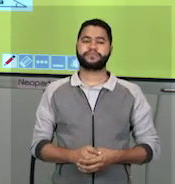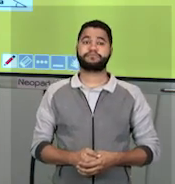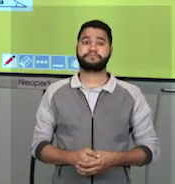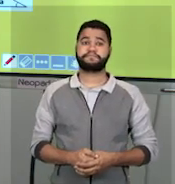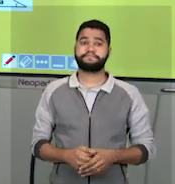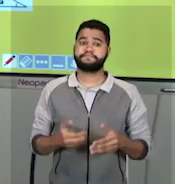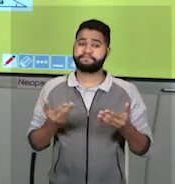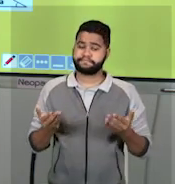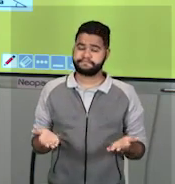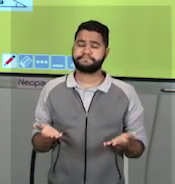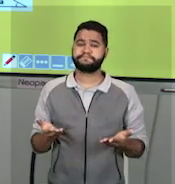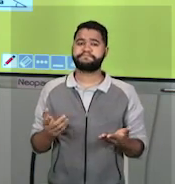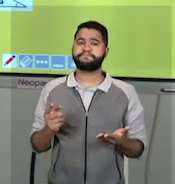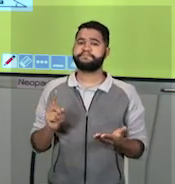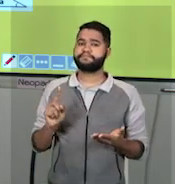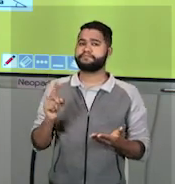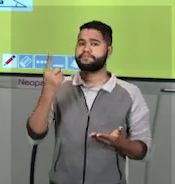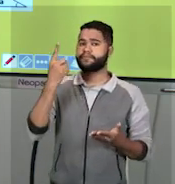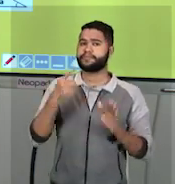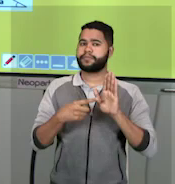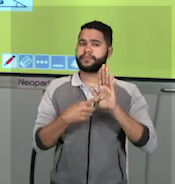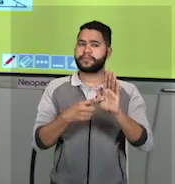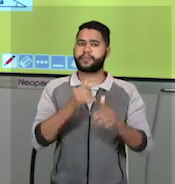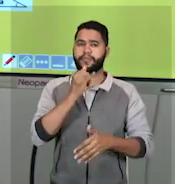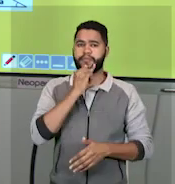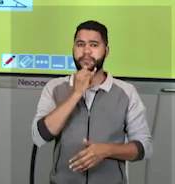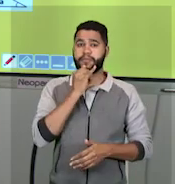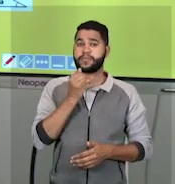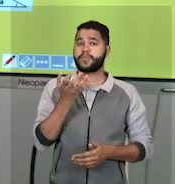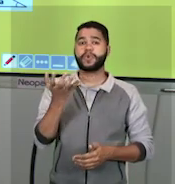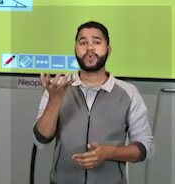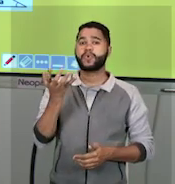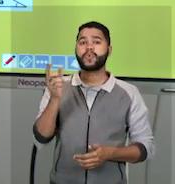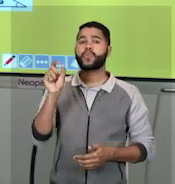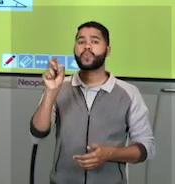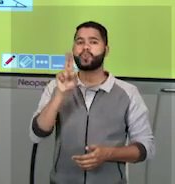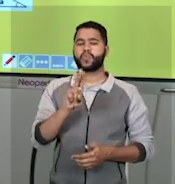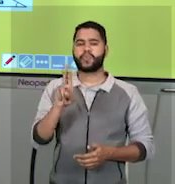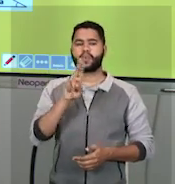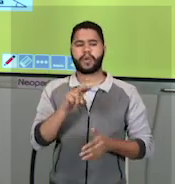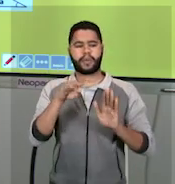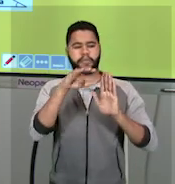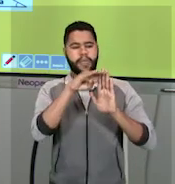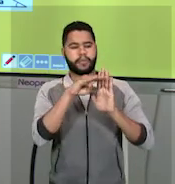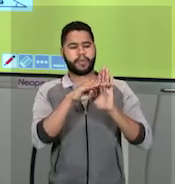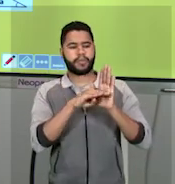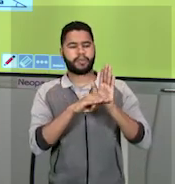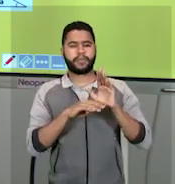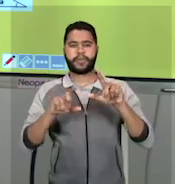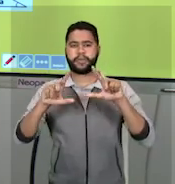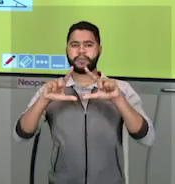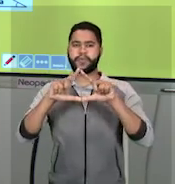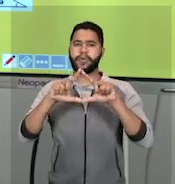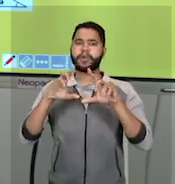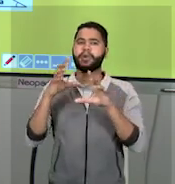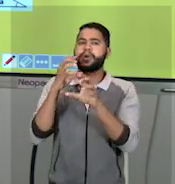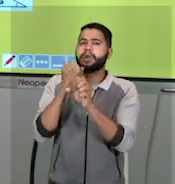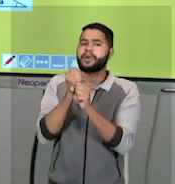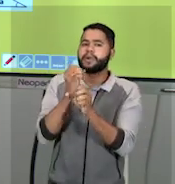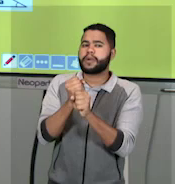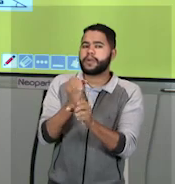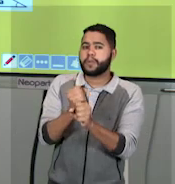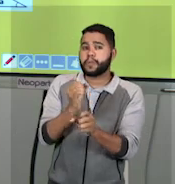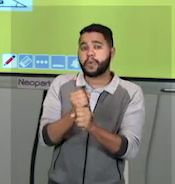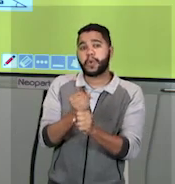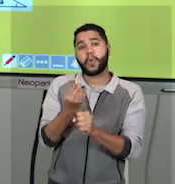Então, já no primeiro exemplo, nós queremos, utilizando as relações trigonométricas, calcular